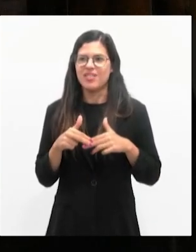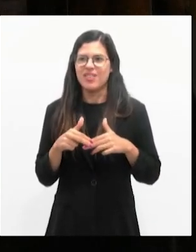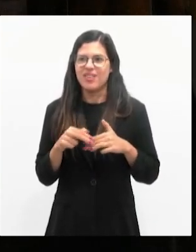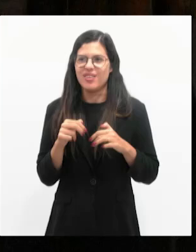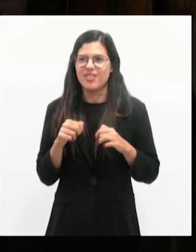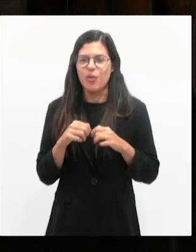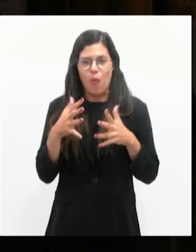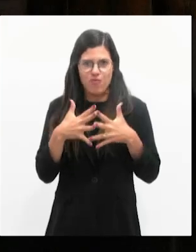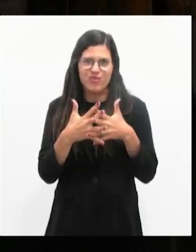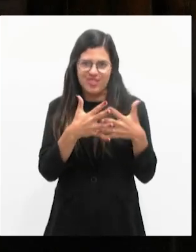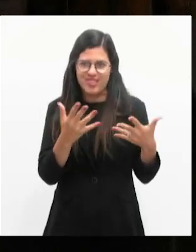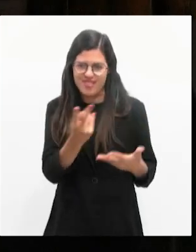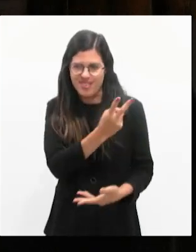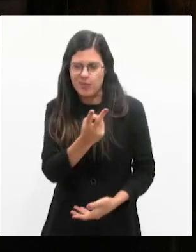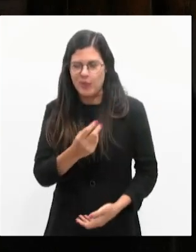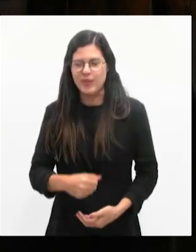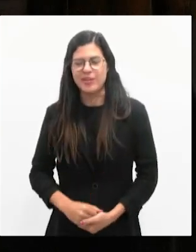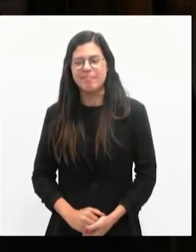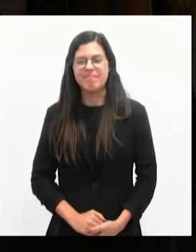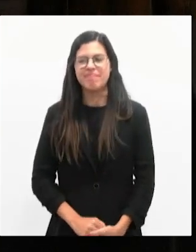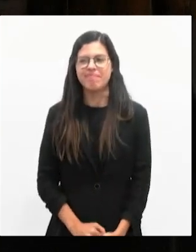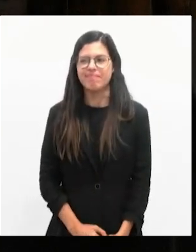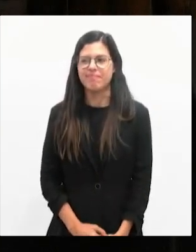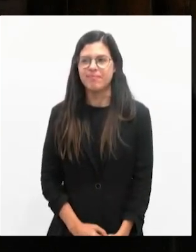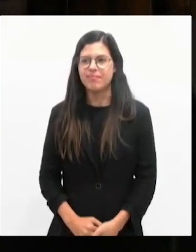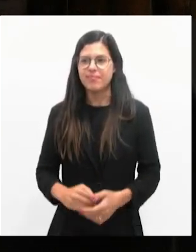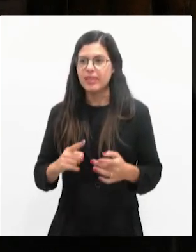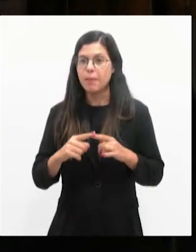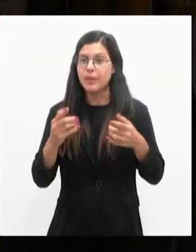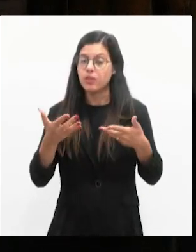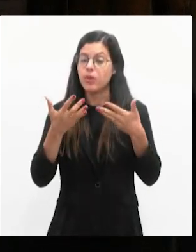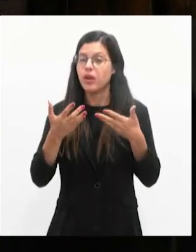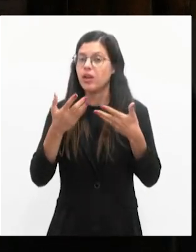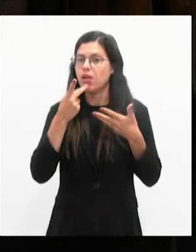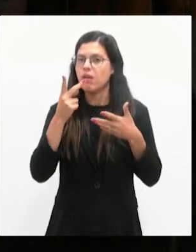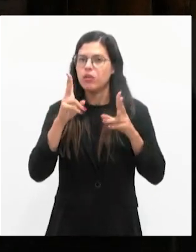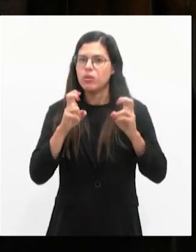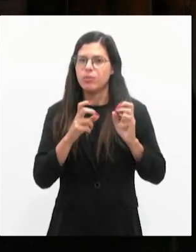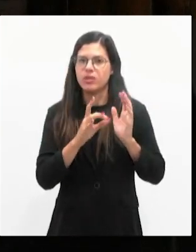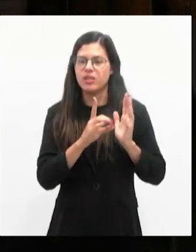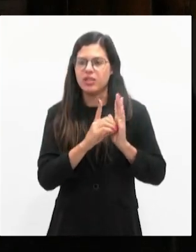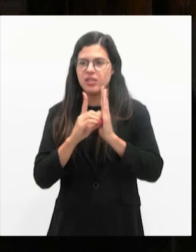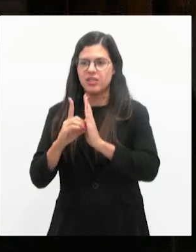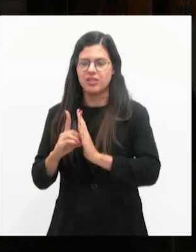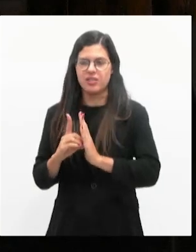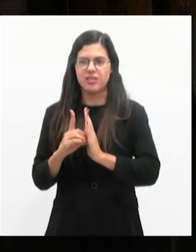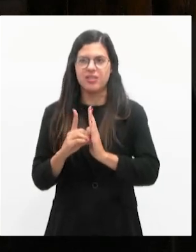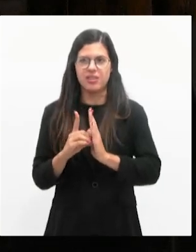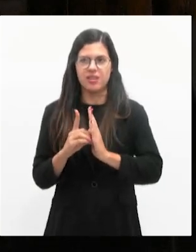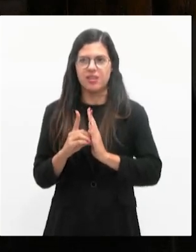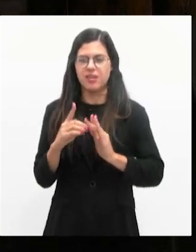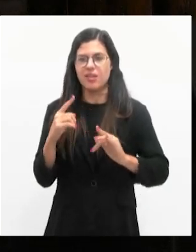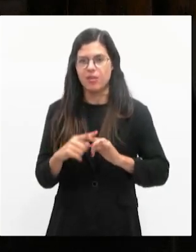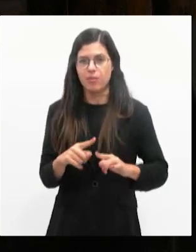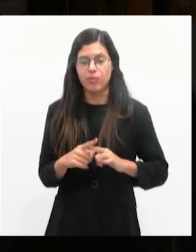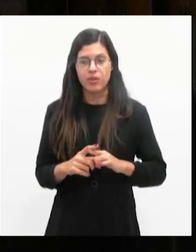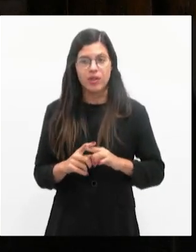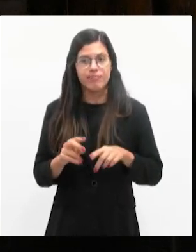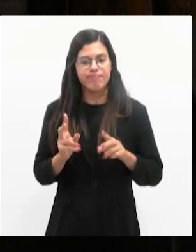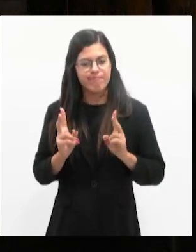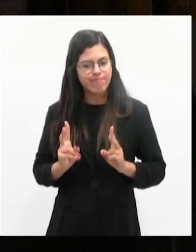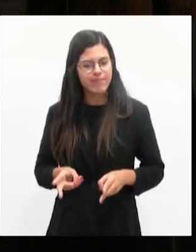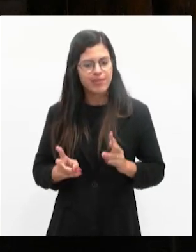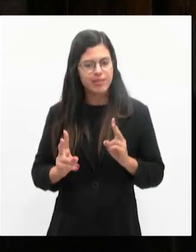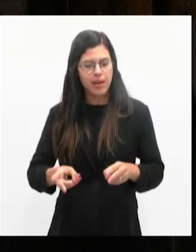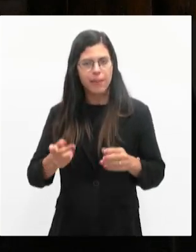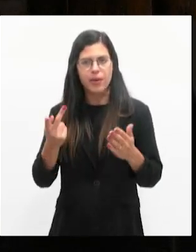certa confusão. Mas eu queria trazer esse tema do DETRAN, porque isso é absolutamente recorrente.